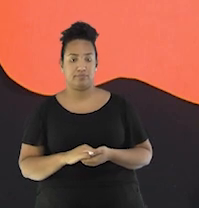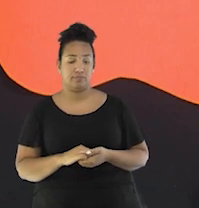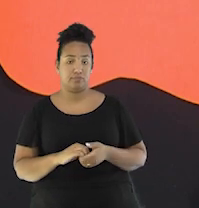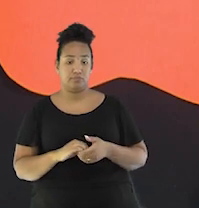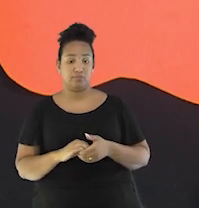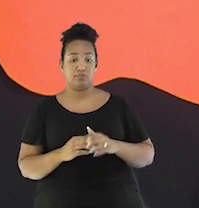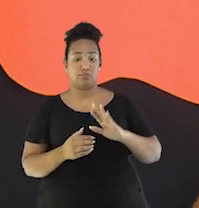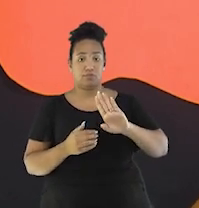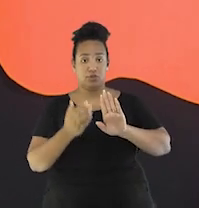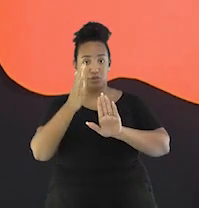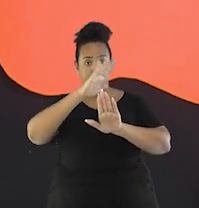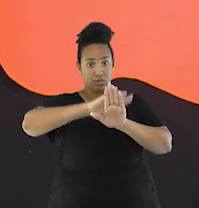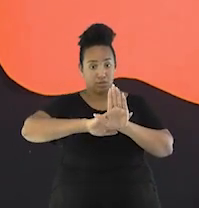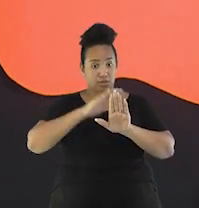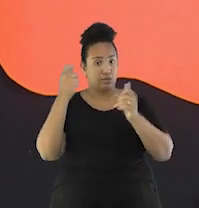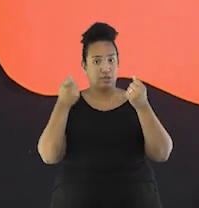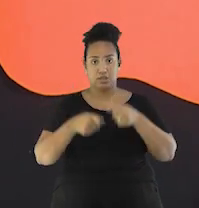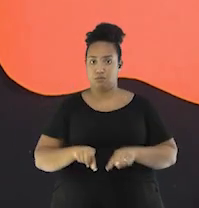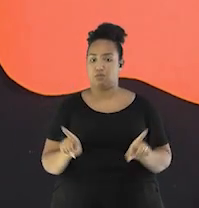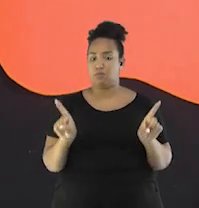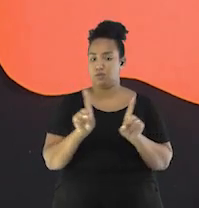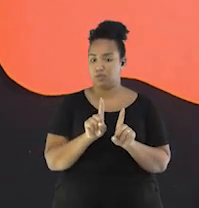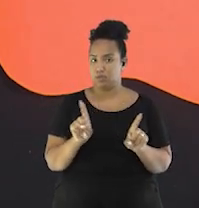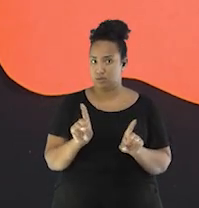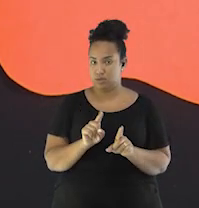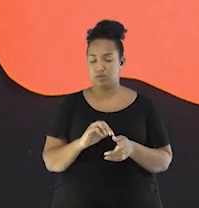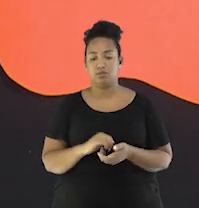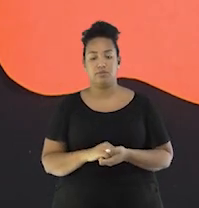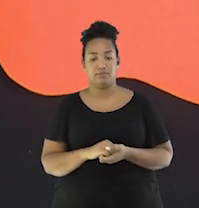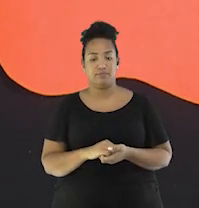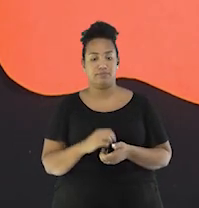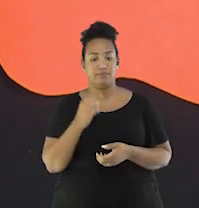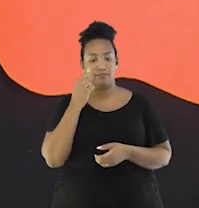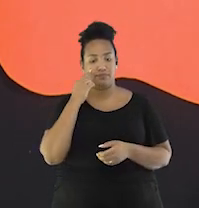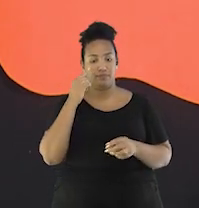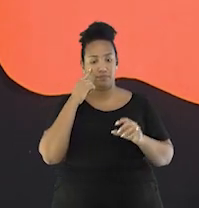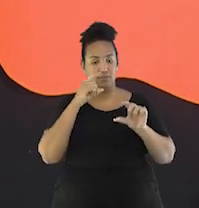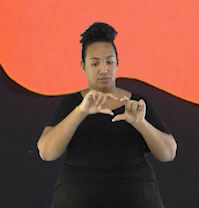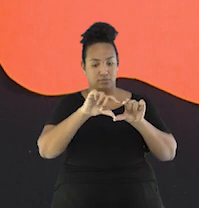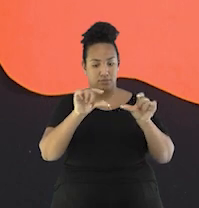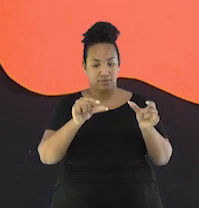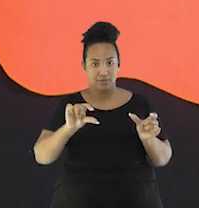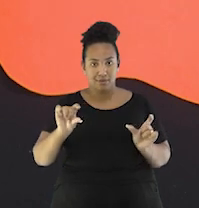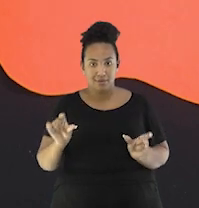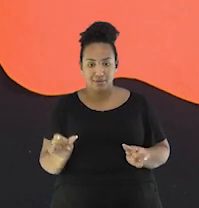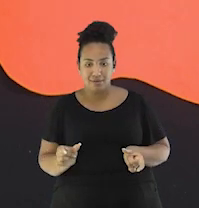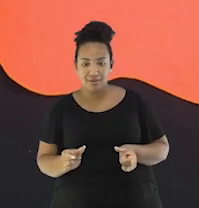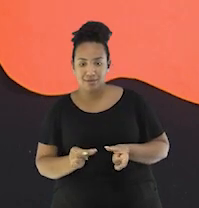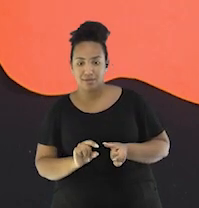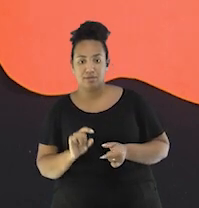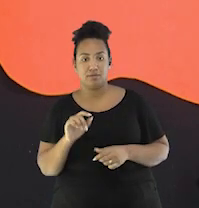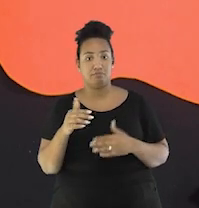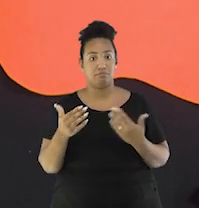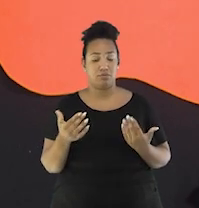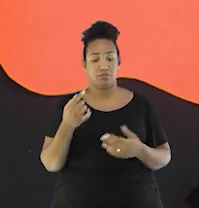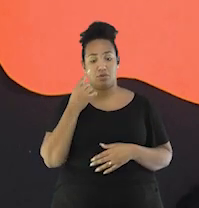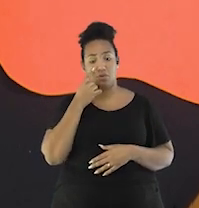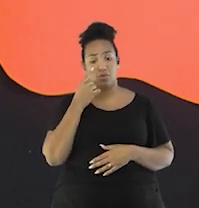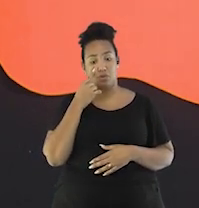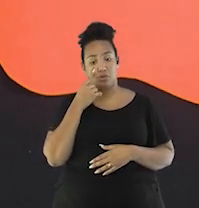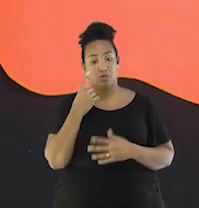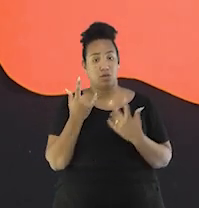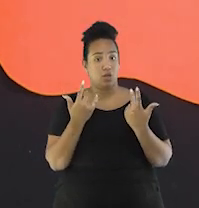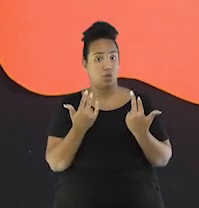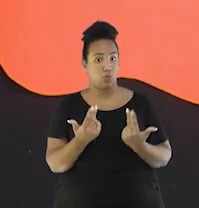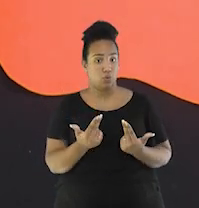do círculo. E essas partes aqui do meio são para fazer a profundidade do ukulele. E aí você vai fazer